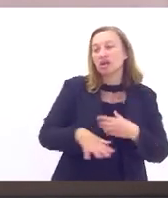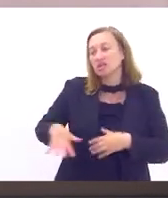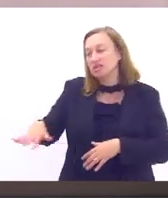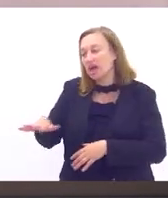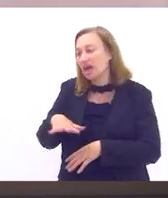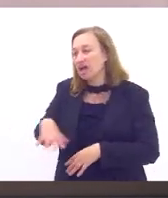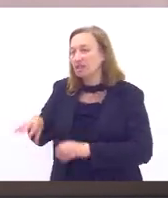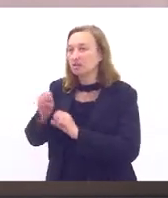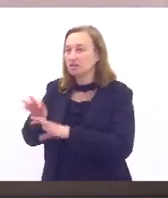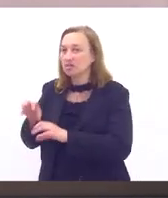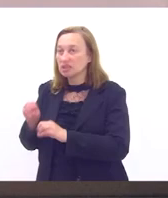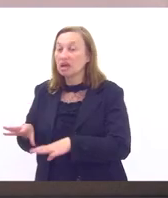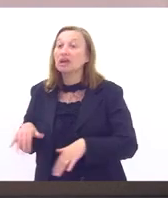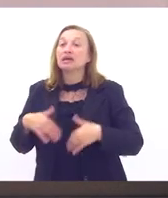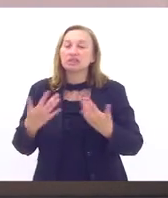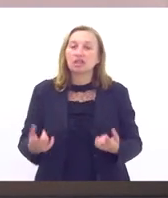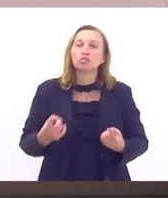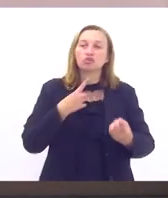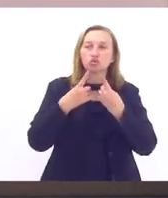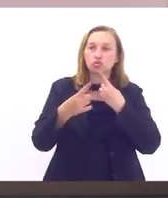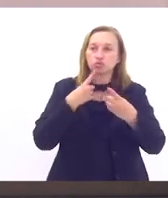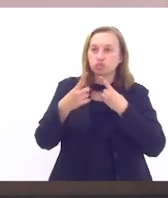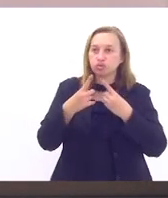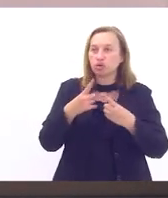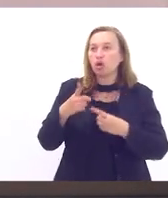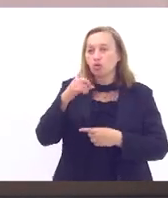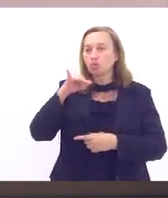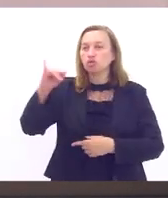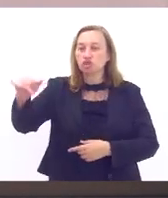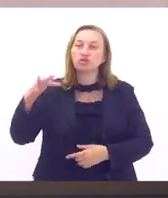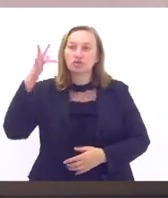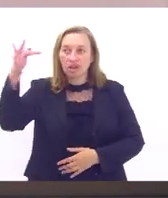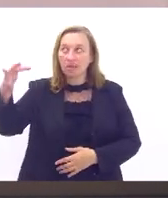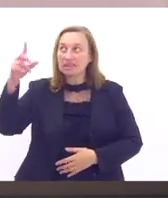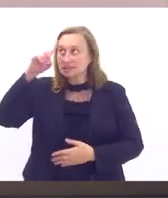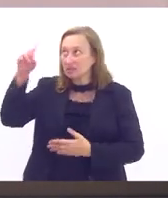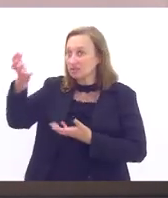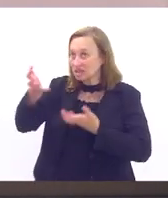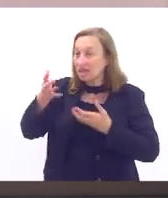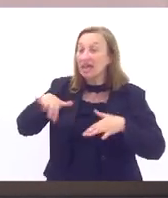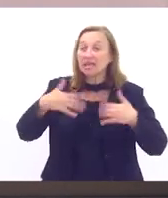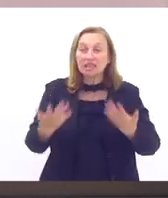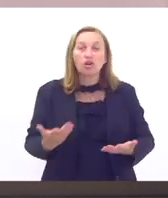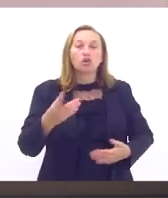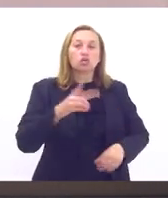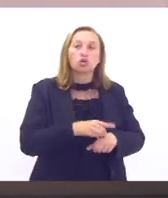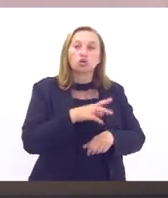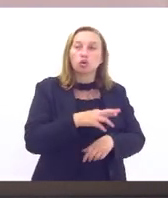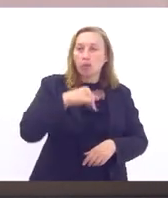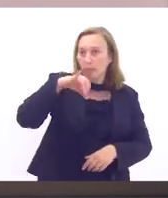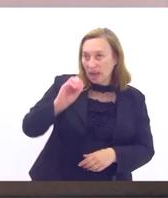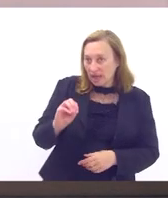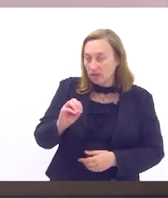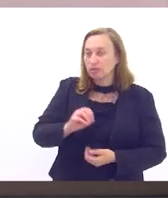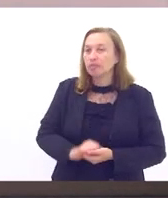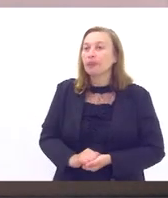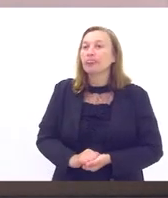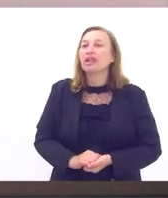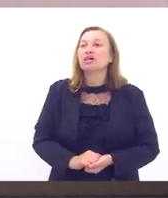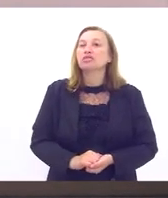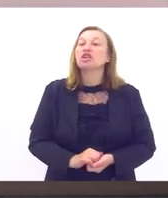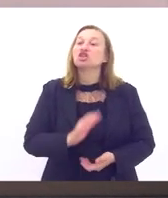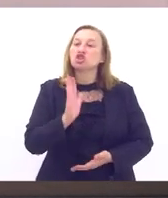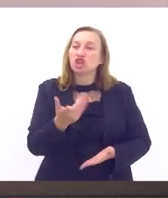isso é também um grande debate que a gente faz um dia, se Deus quiser. Então, doutor Márcio, doutor Mário, desculpe,